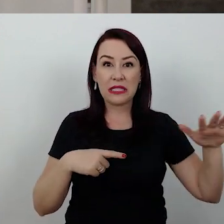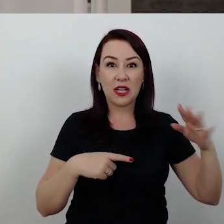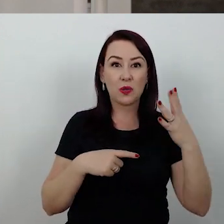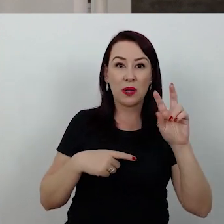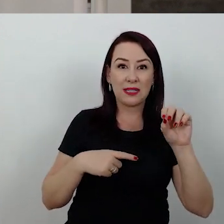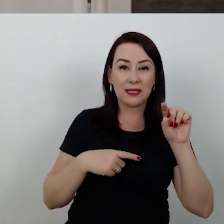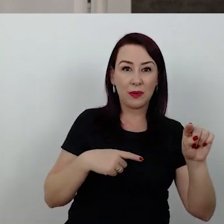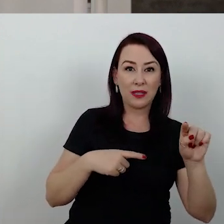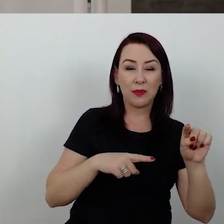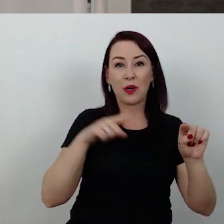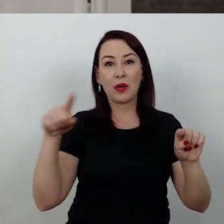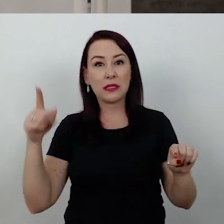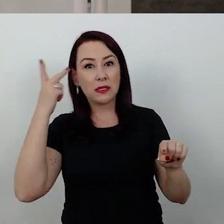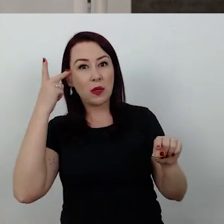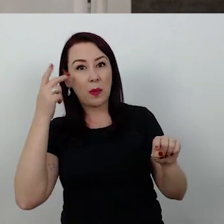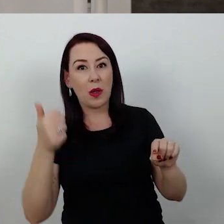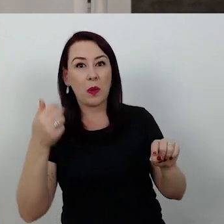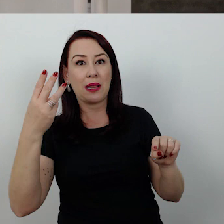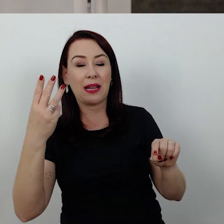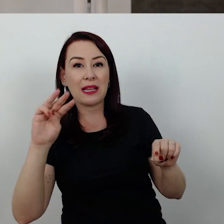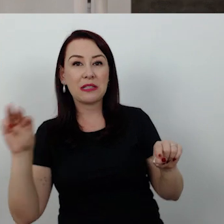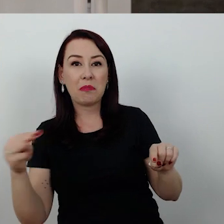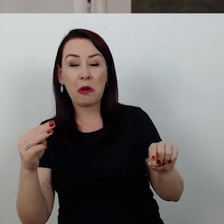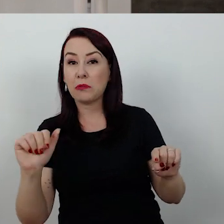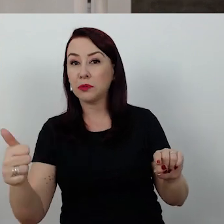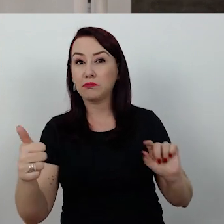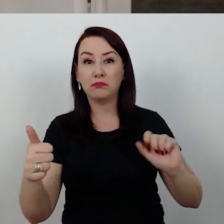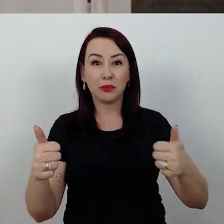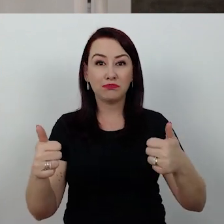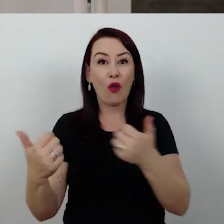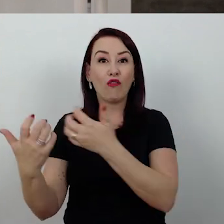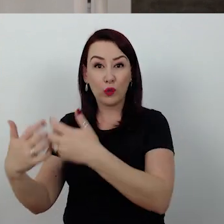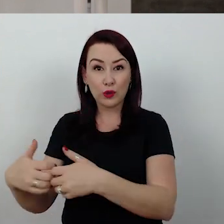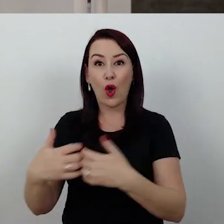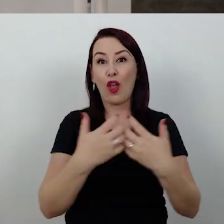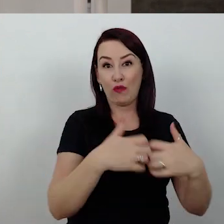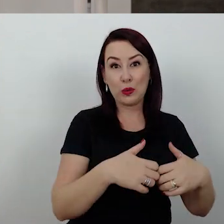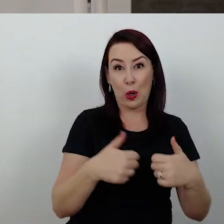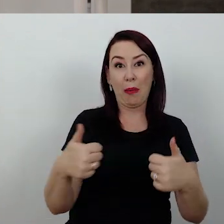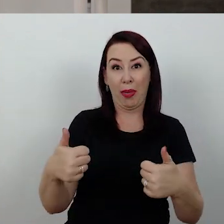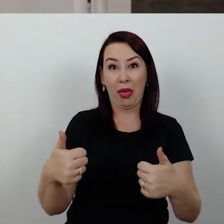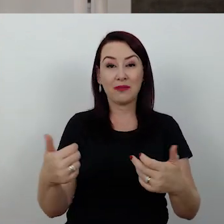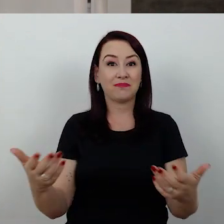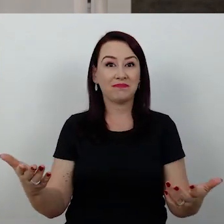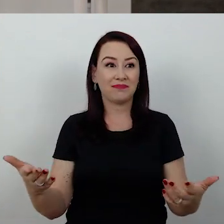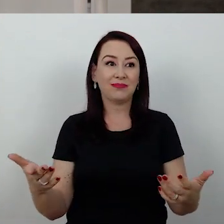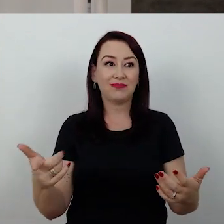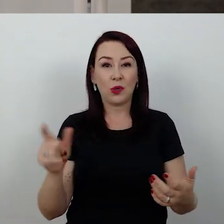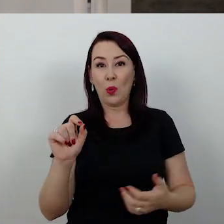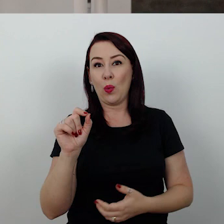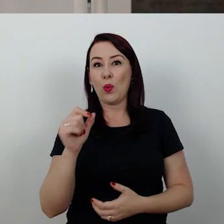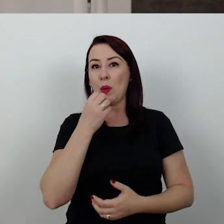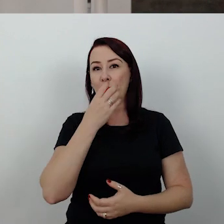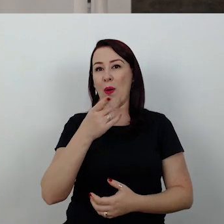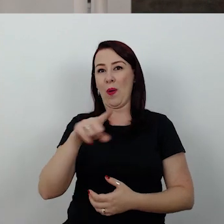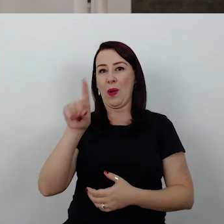depois numa cidade de 13 milhões, e funciona bem em todo lugar. Então, isso eu acho